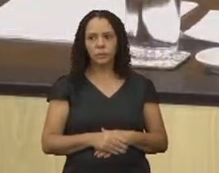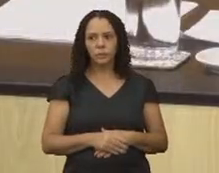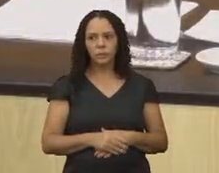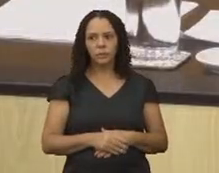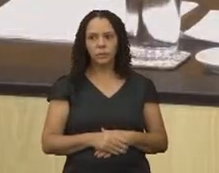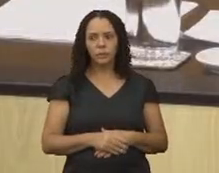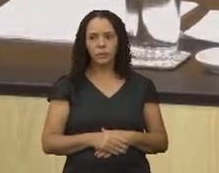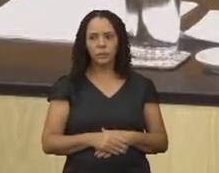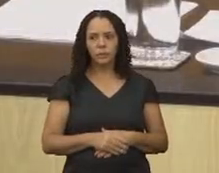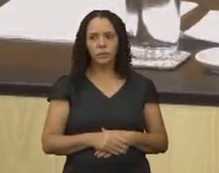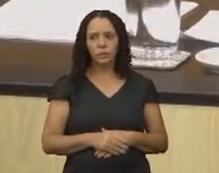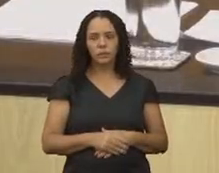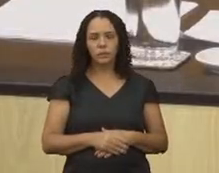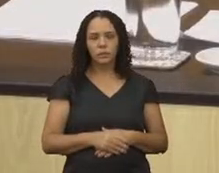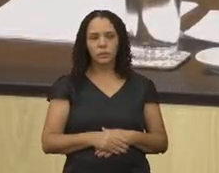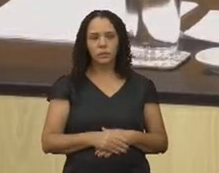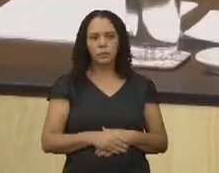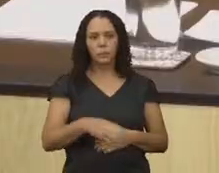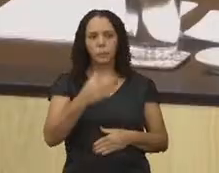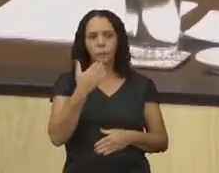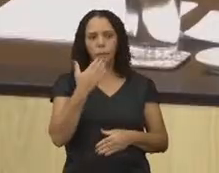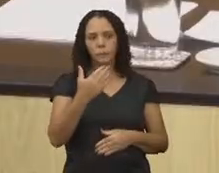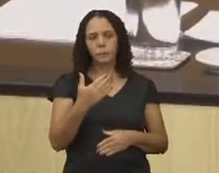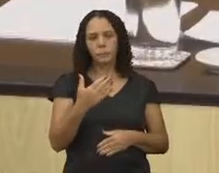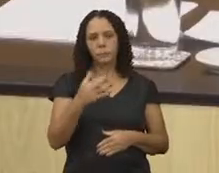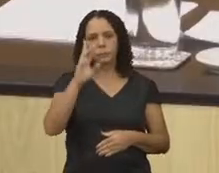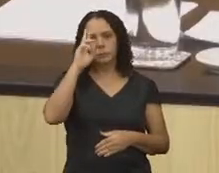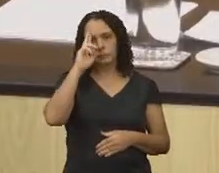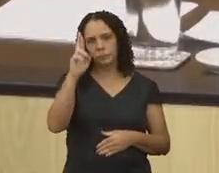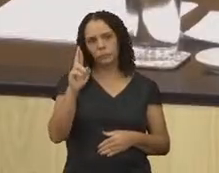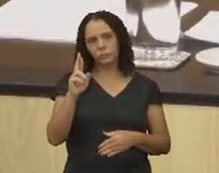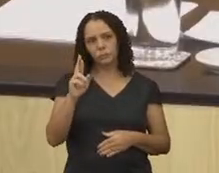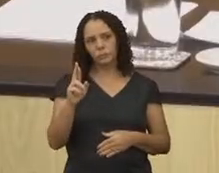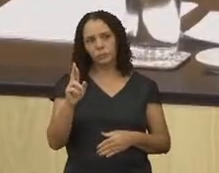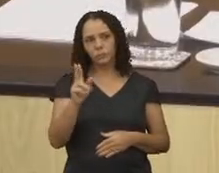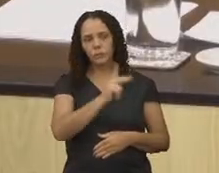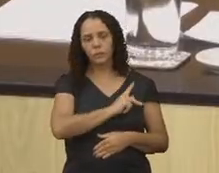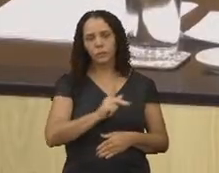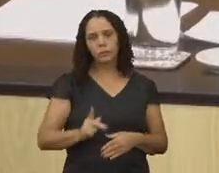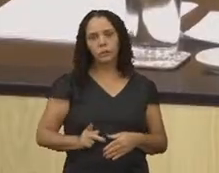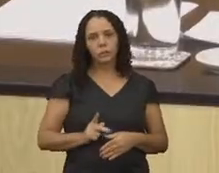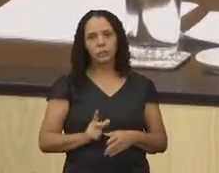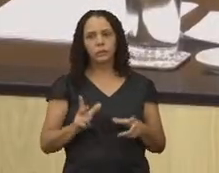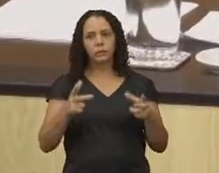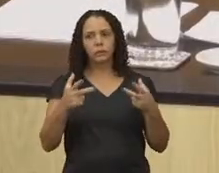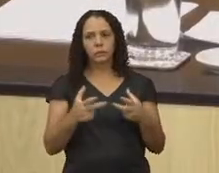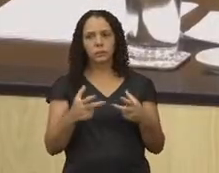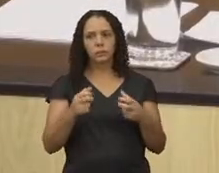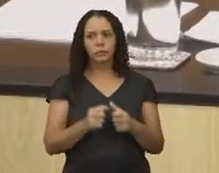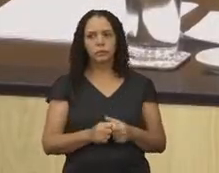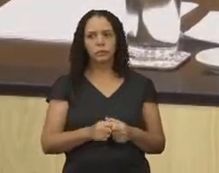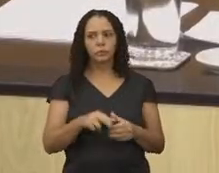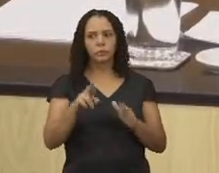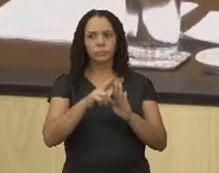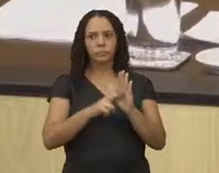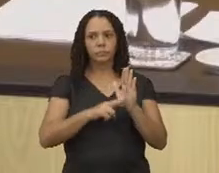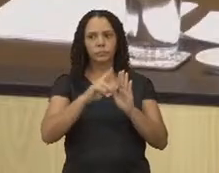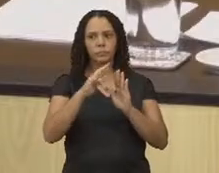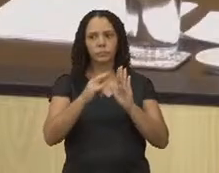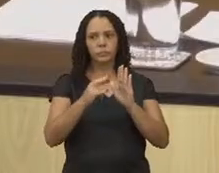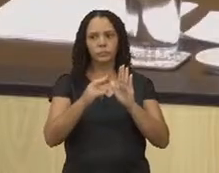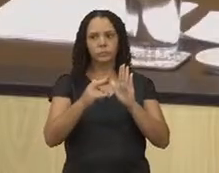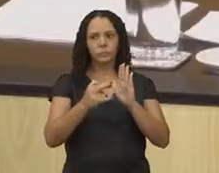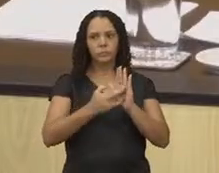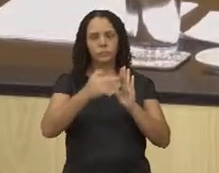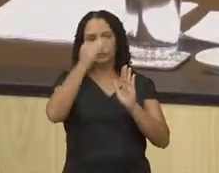Requeremos ao excelentíssimo senhor presidente desta casa, ouvido e aprovado pelo egrégio plenário, cumpridas as formalidades regimentais,